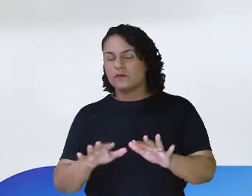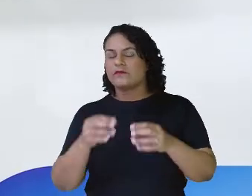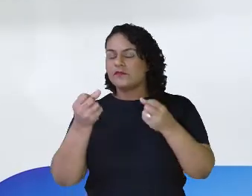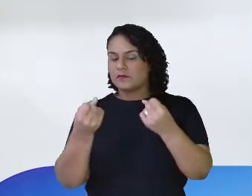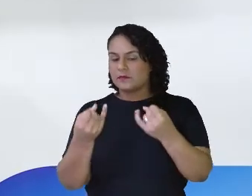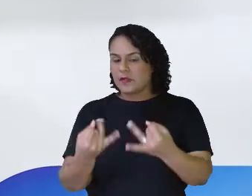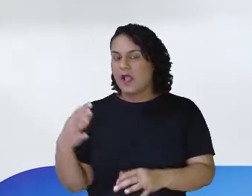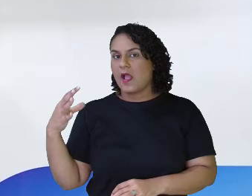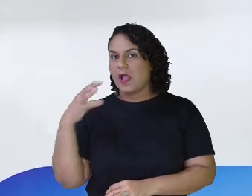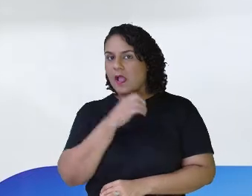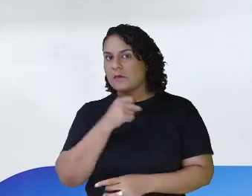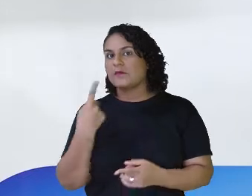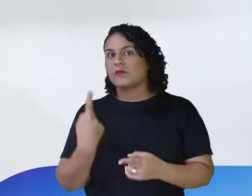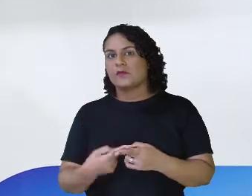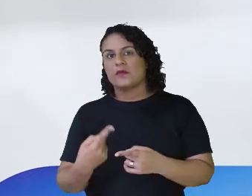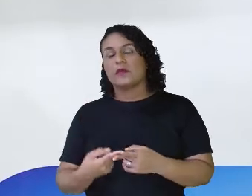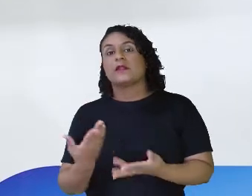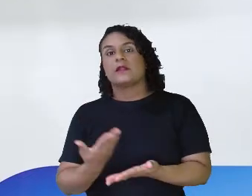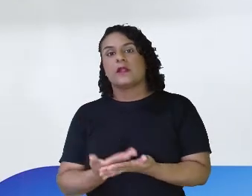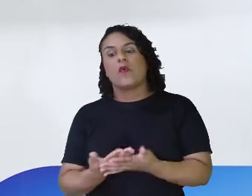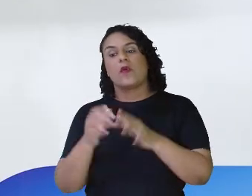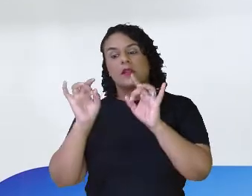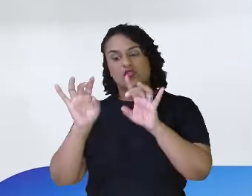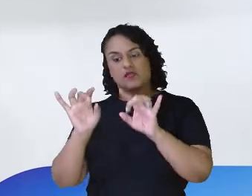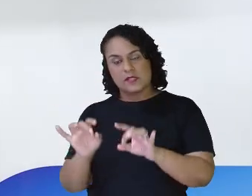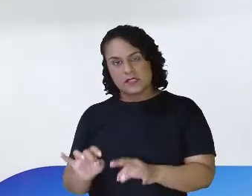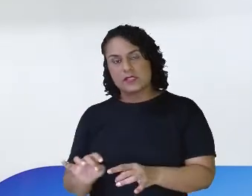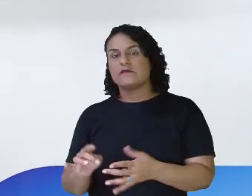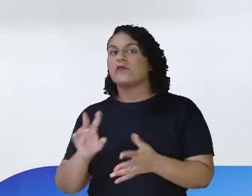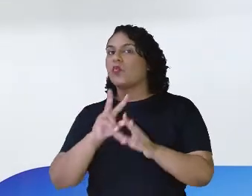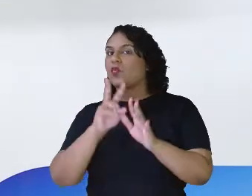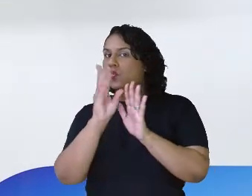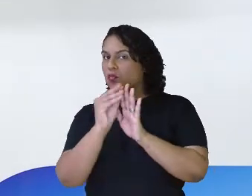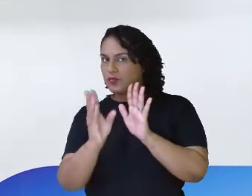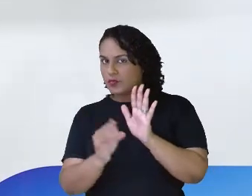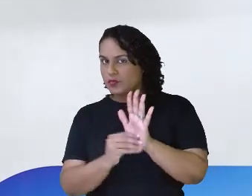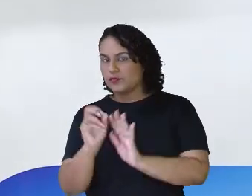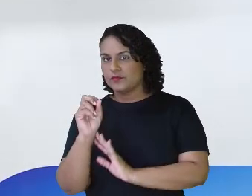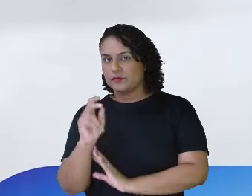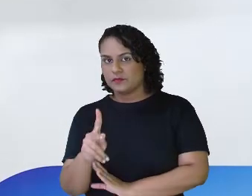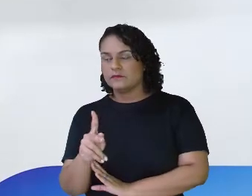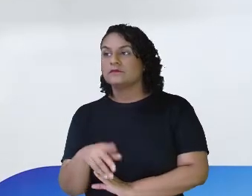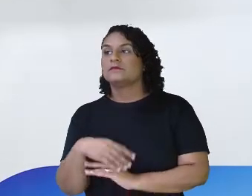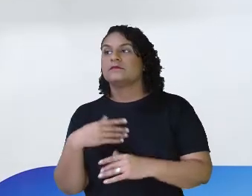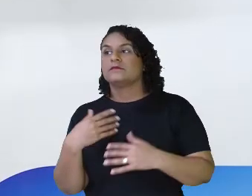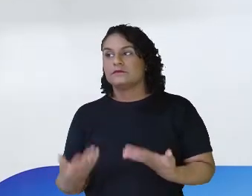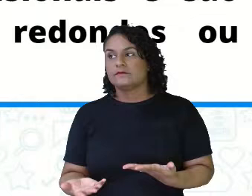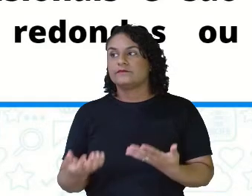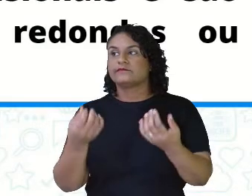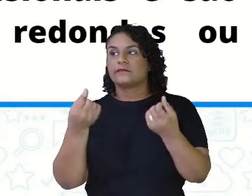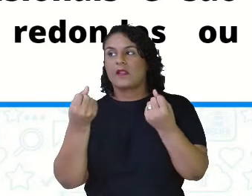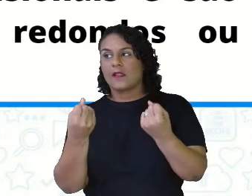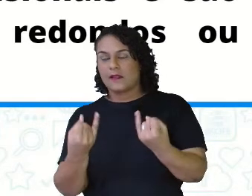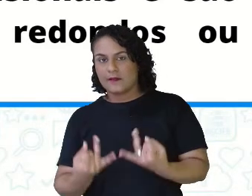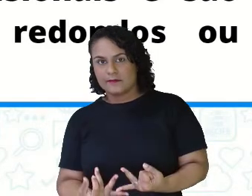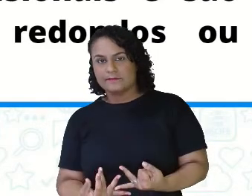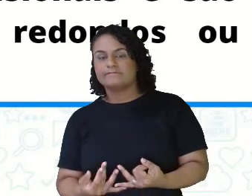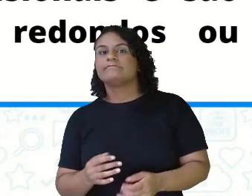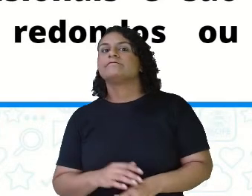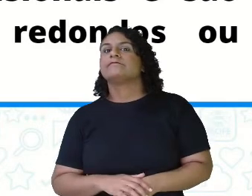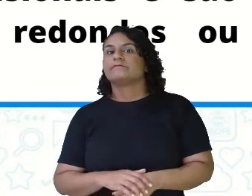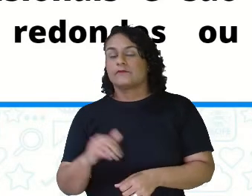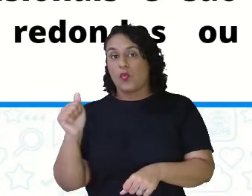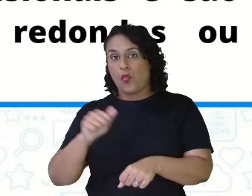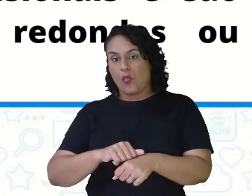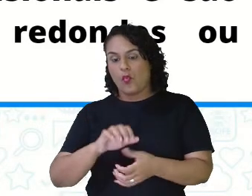pelos sólidos porque a gente tem aulas específicas deles, tá? Então, como eu tinha falado para vocês, os